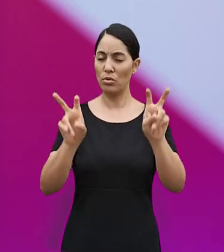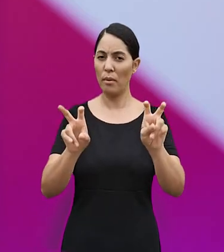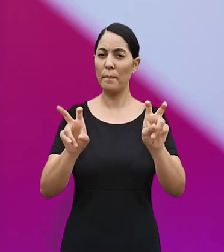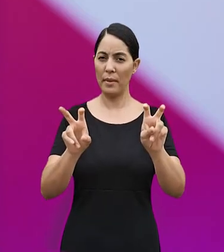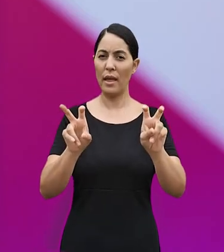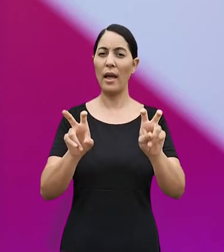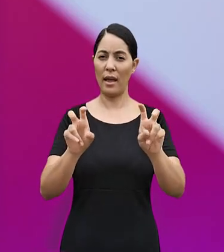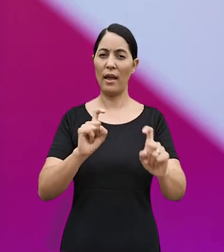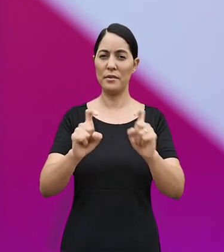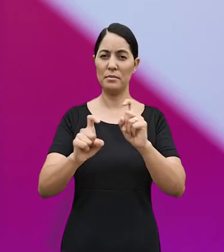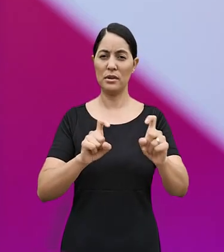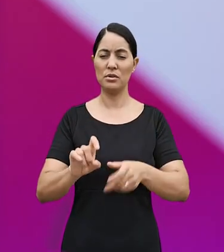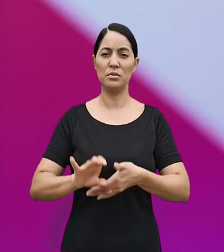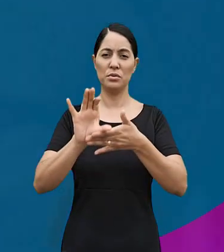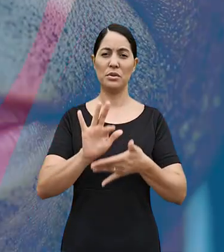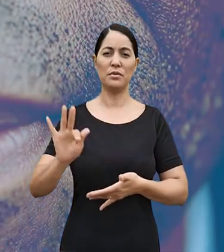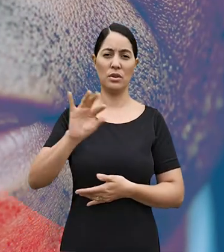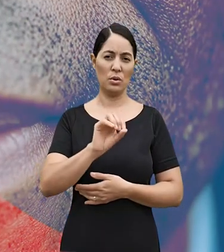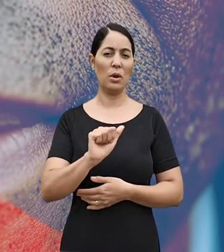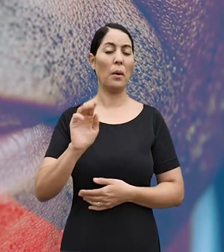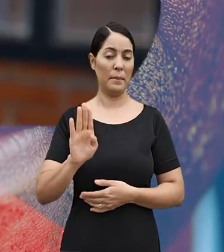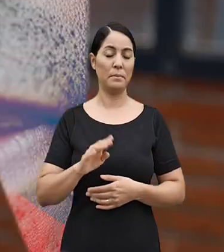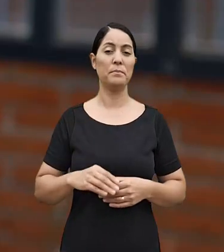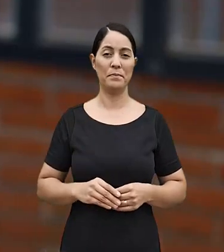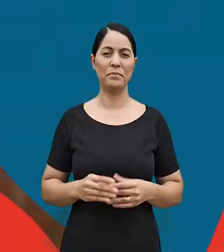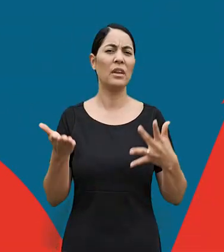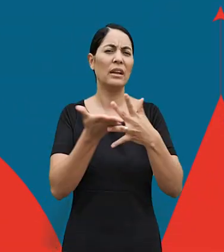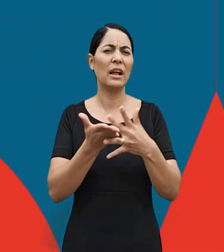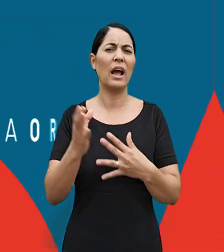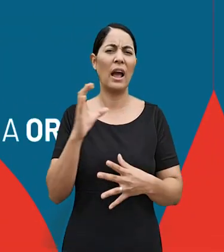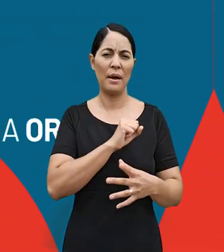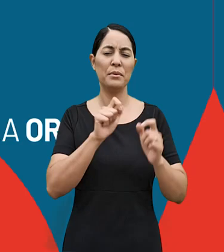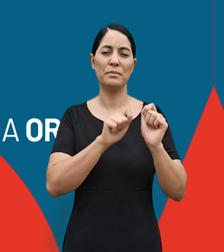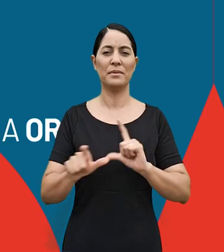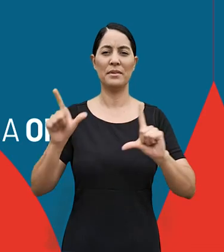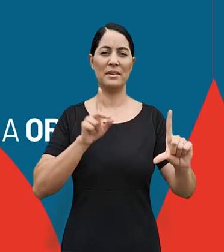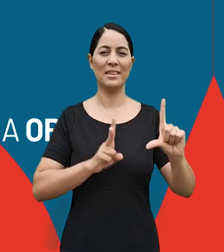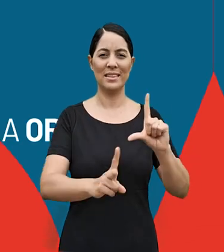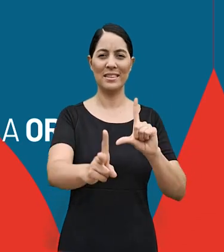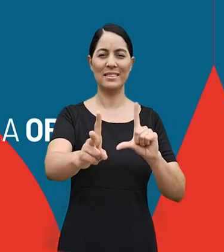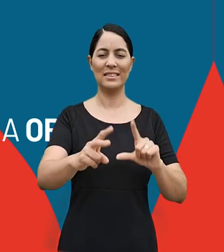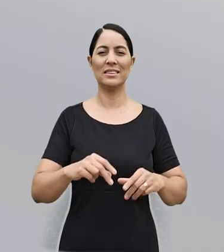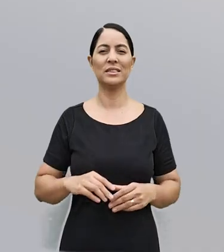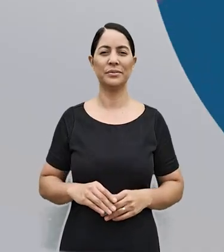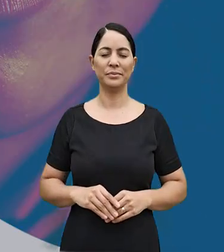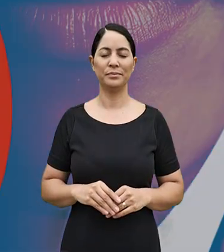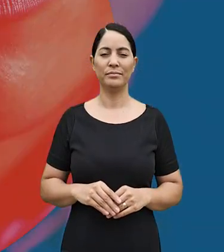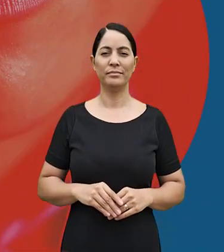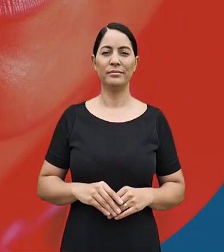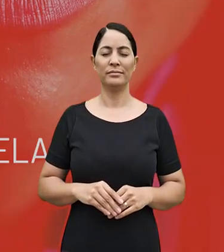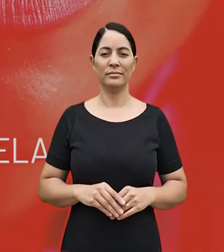aos temas administrativos do Conselho Federal da OAB. Intervalo rápido. Pela ordem, volta já.